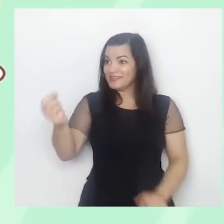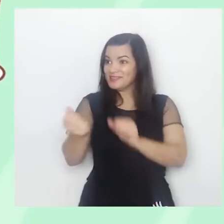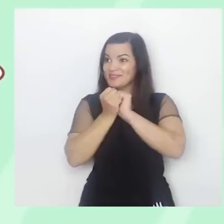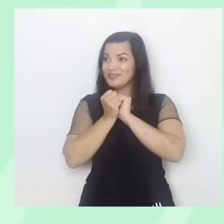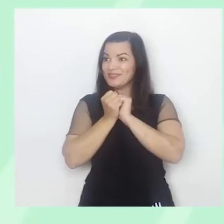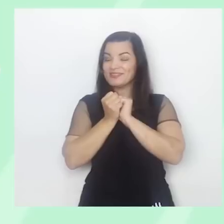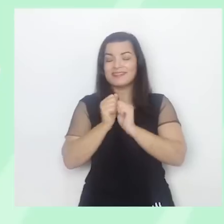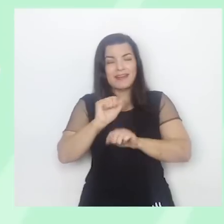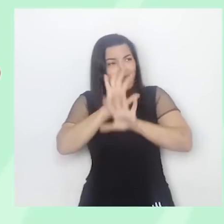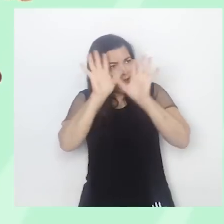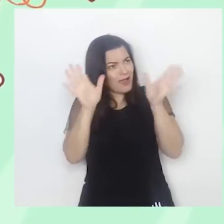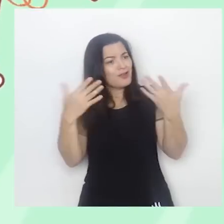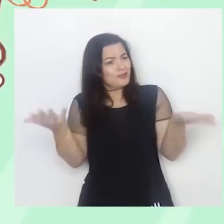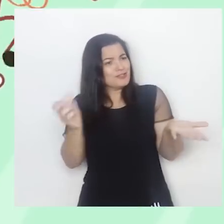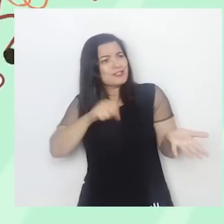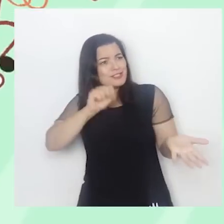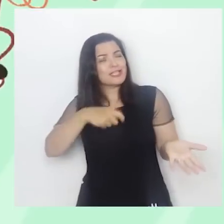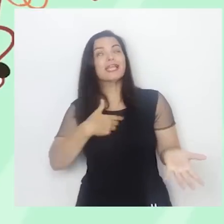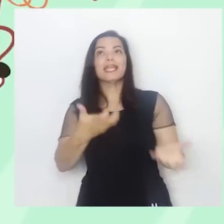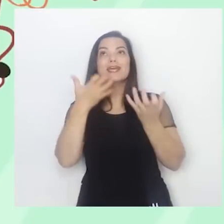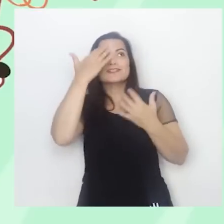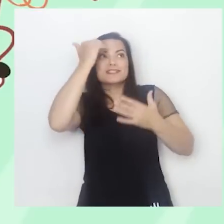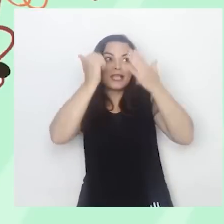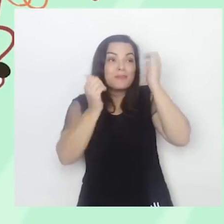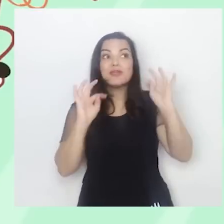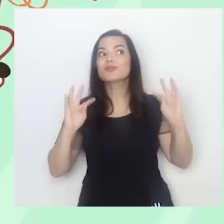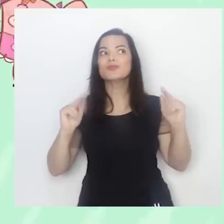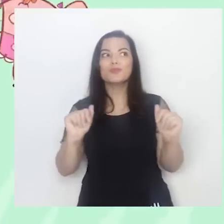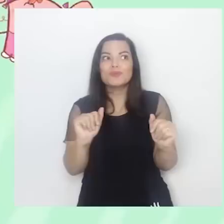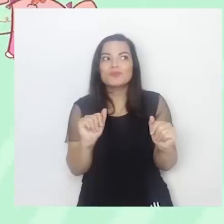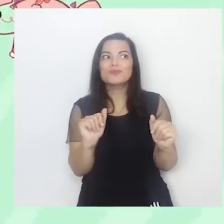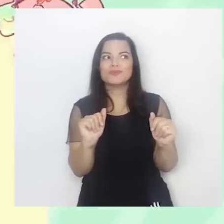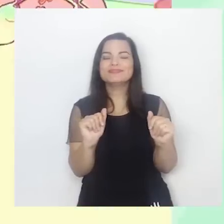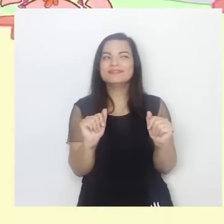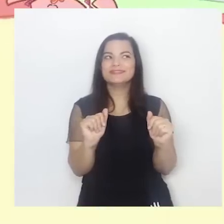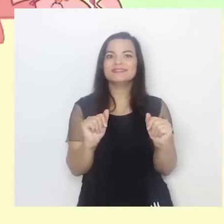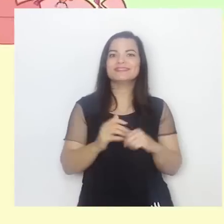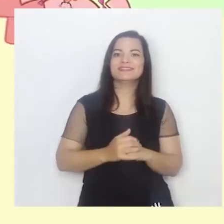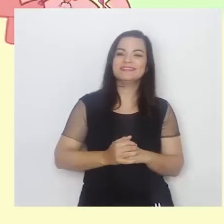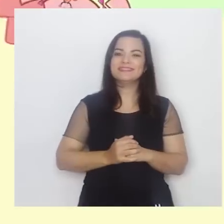comigo? Claro. Quero saber de tudo direitinho.